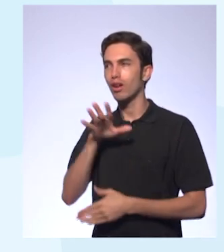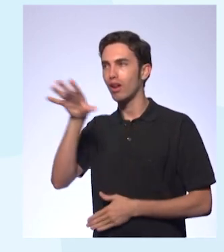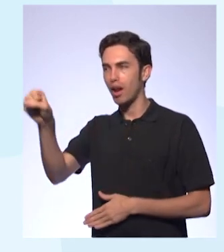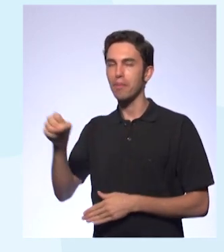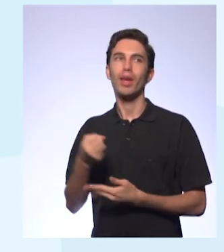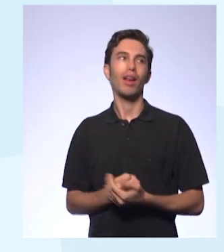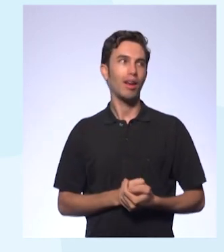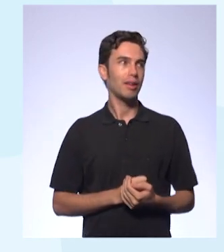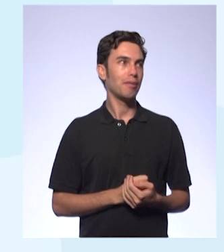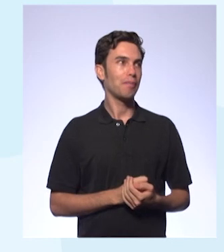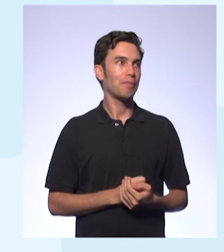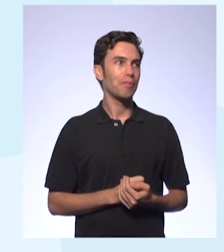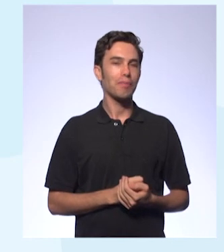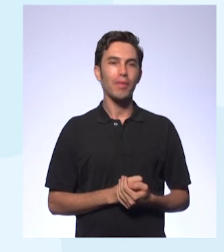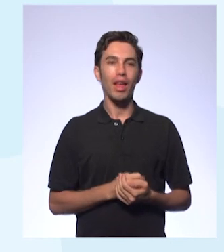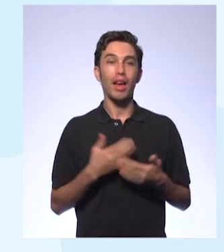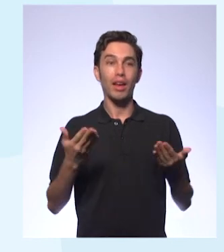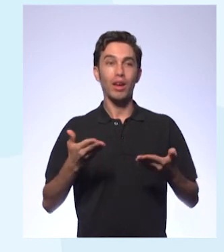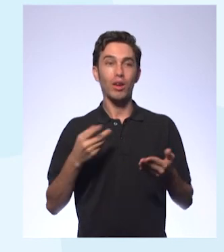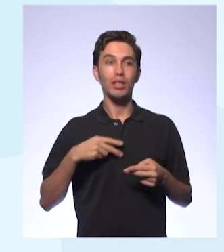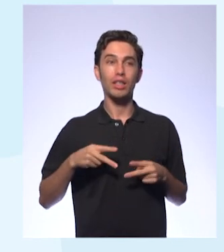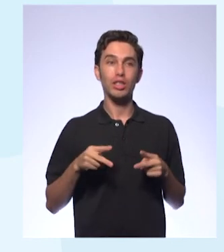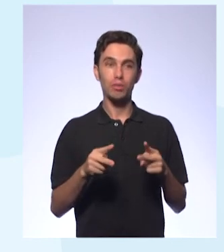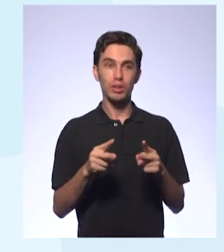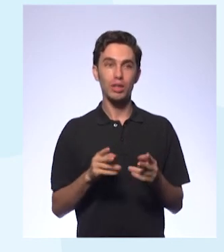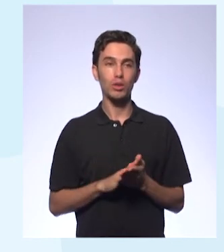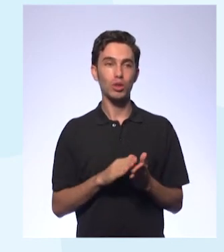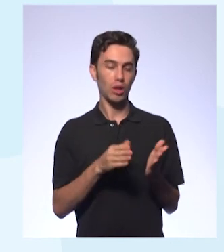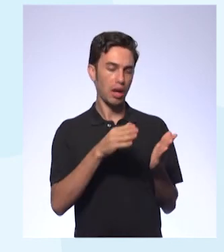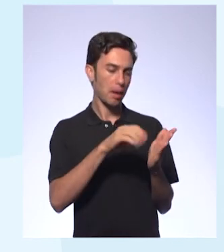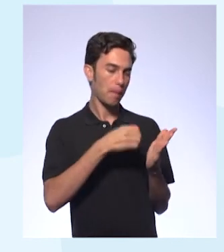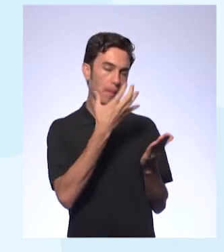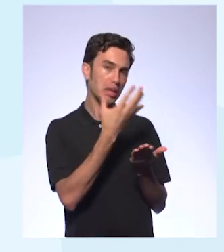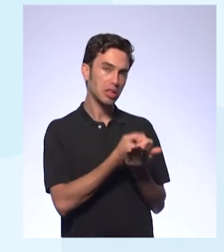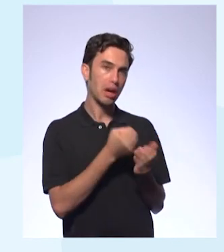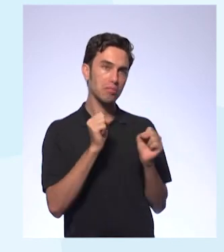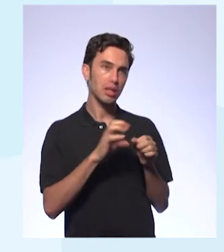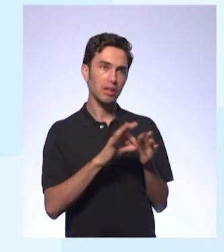aí, é só baixar para acompanhar com a gente essa aula, tá bom?